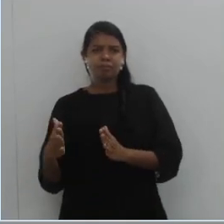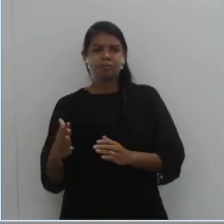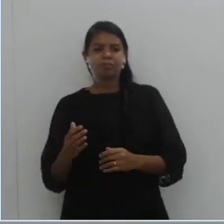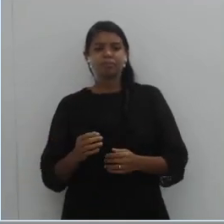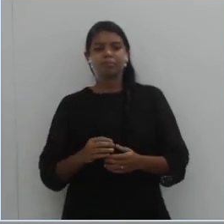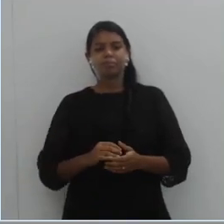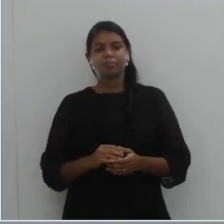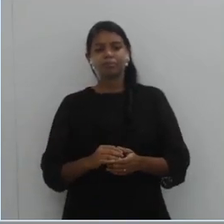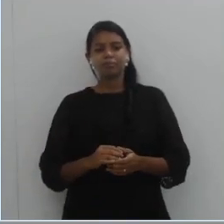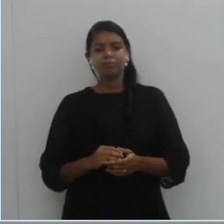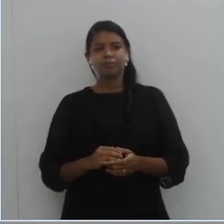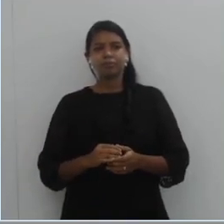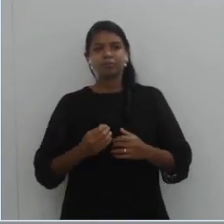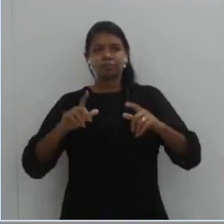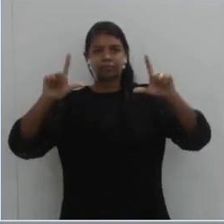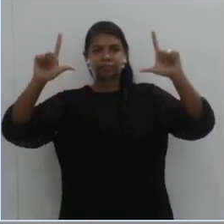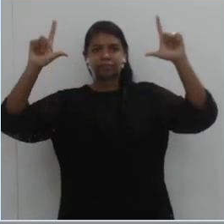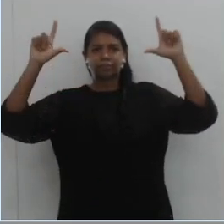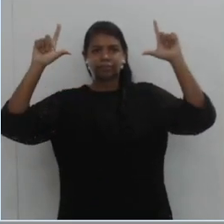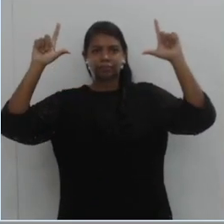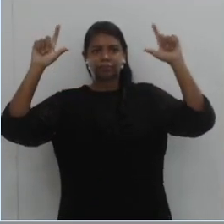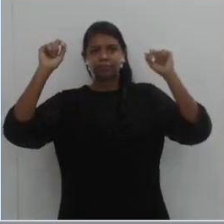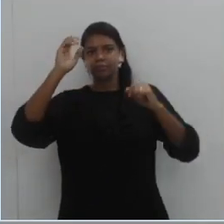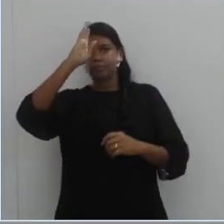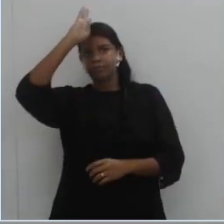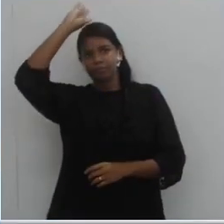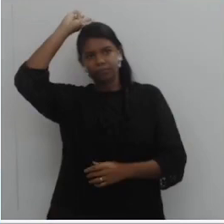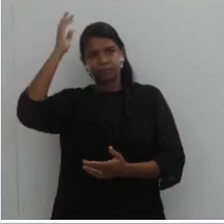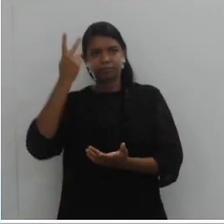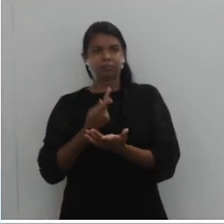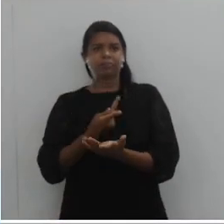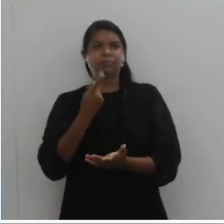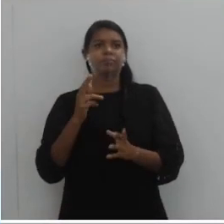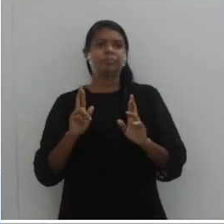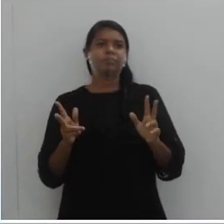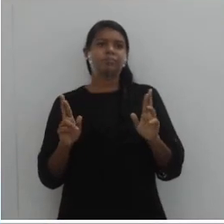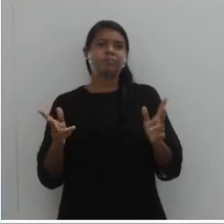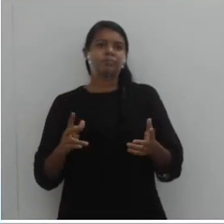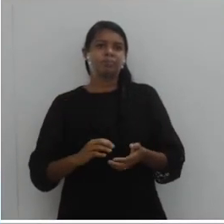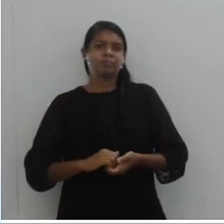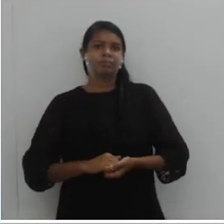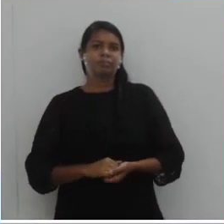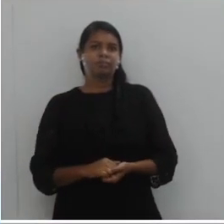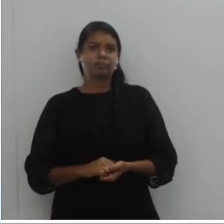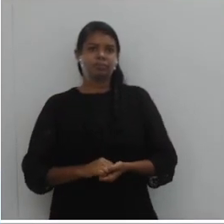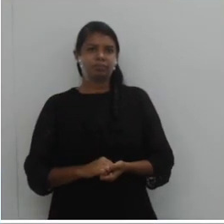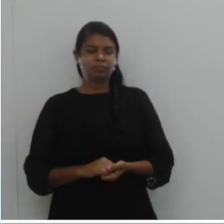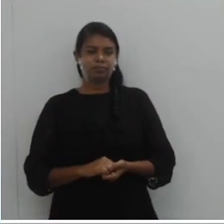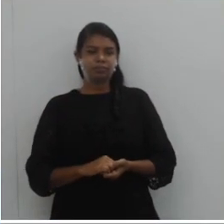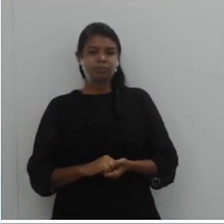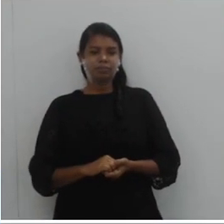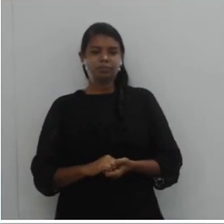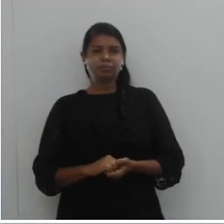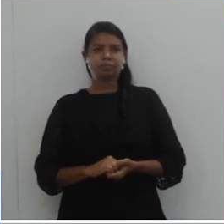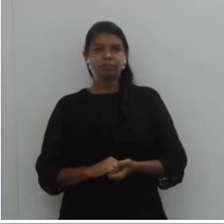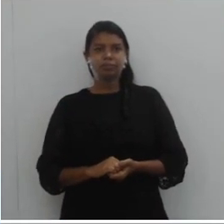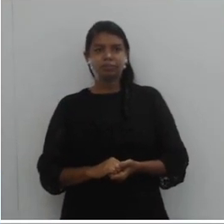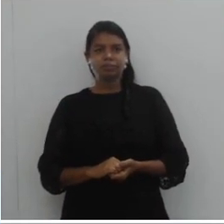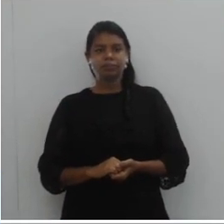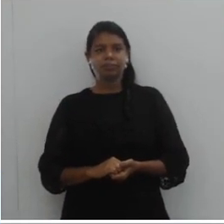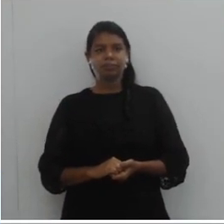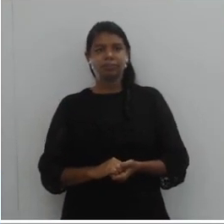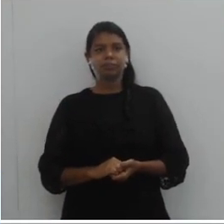próximo slide como era em Roma, que é totalmente diferente, tá certo?